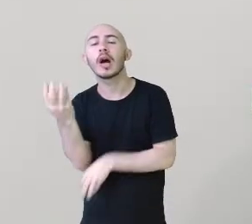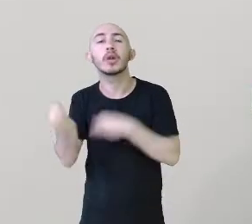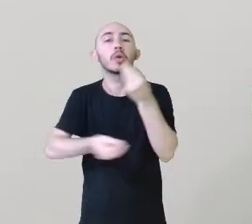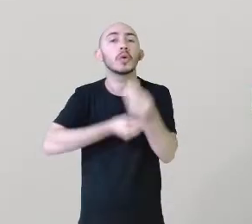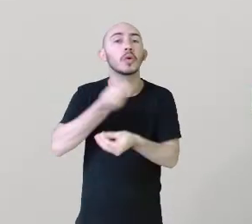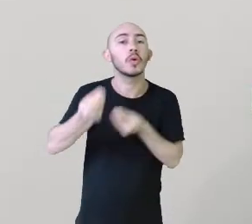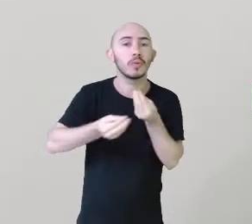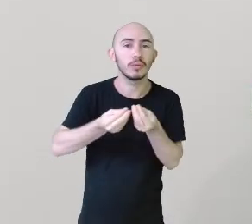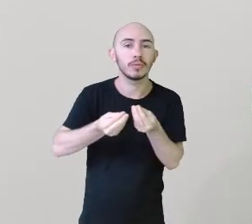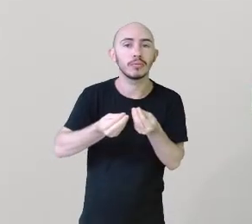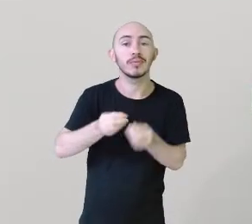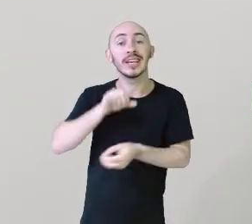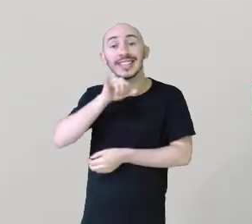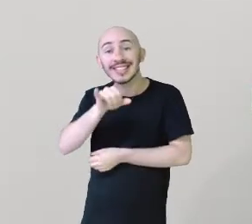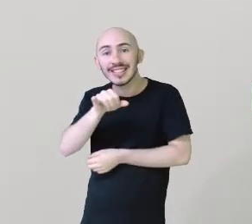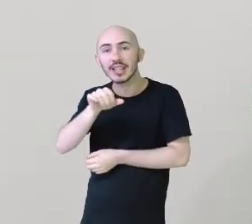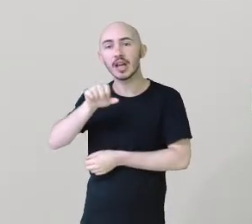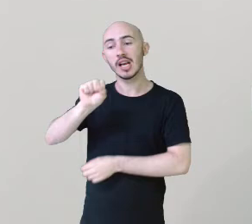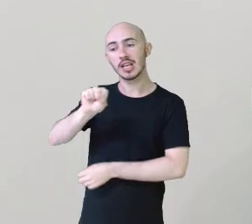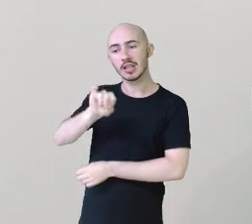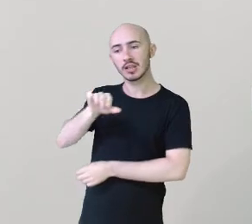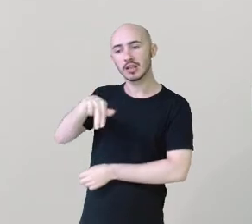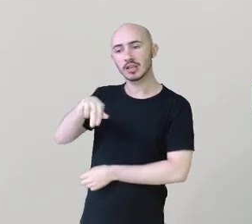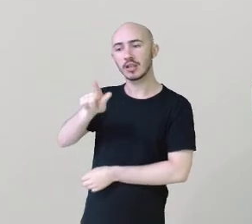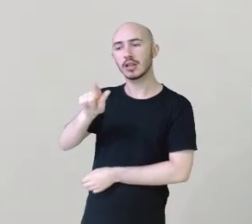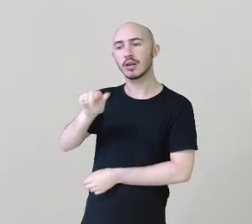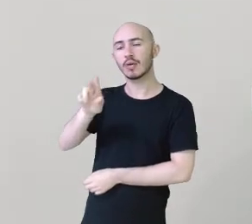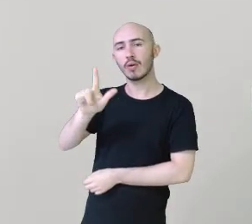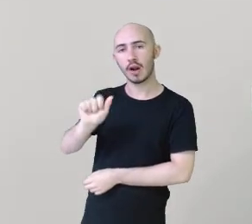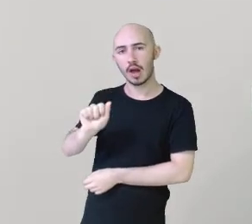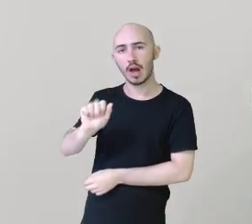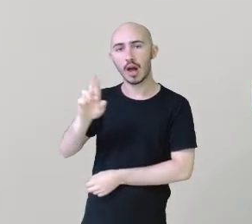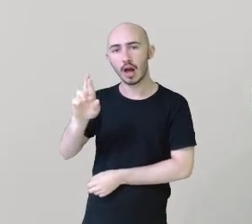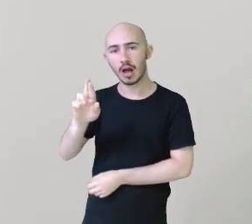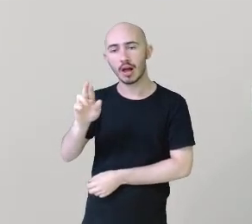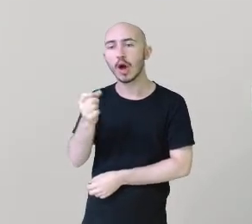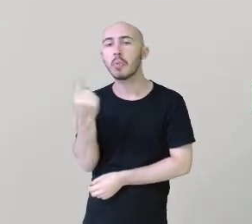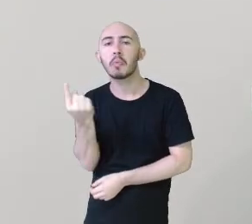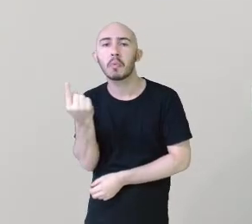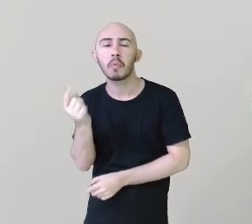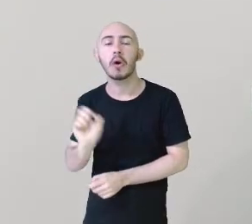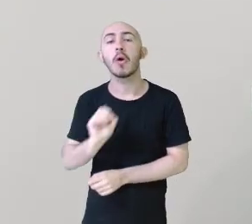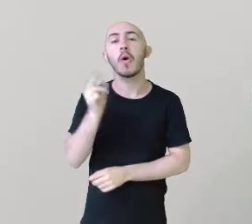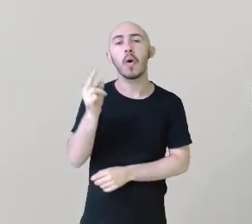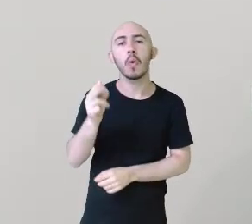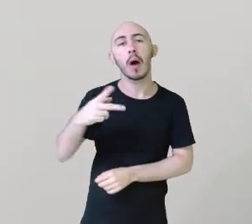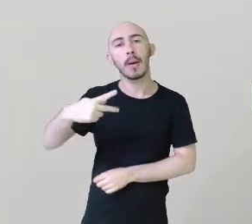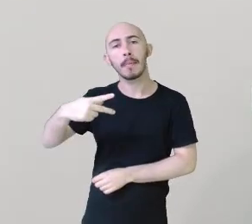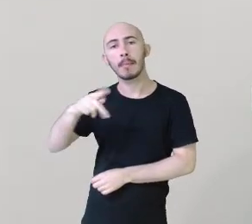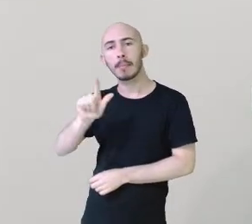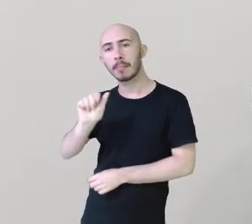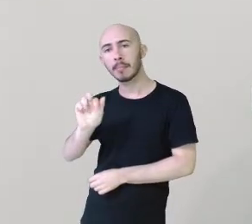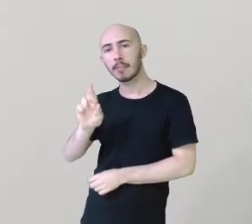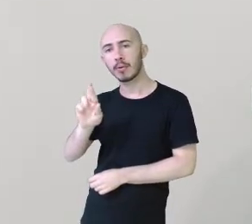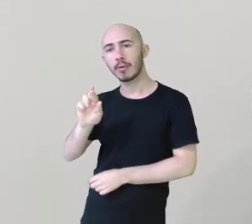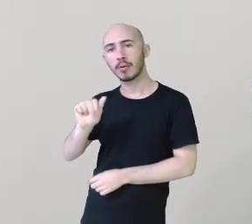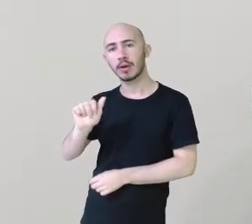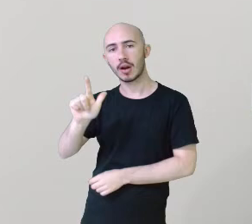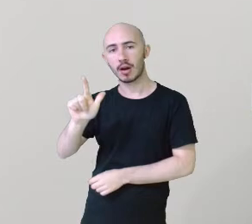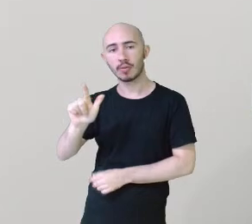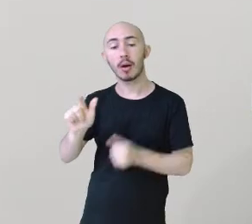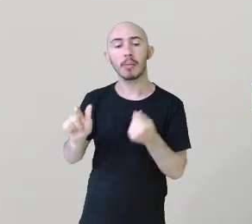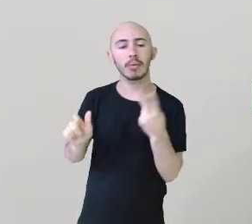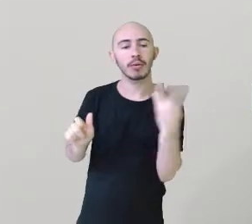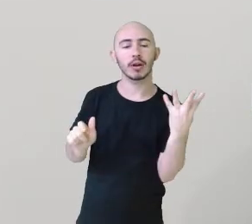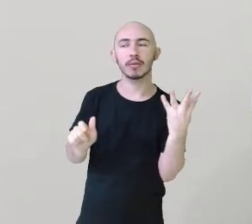singular e plural, como é que eu faria? Olha só, eu tenho aí o ratinho, o gato e o